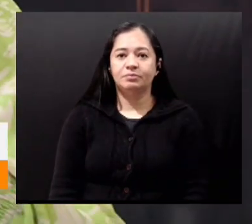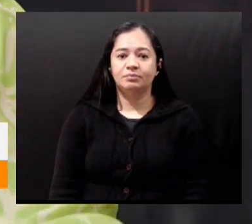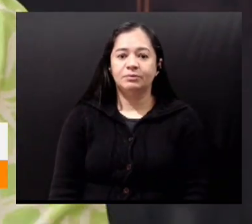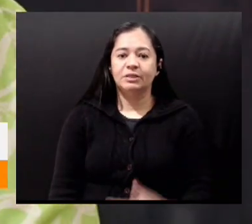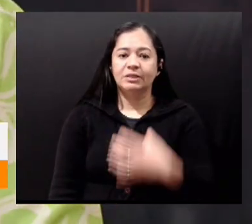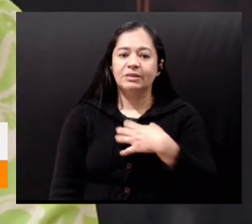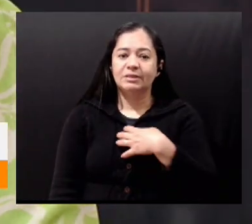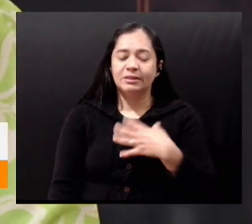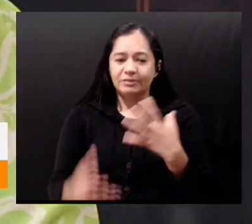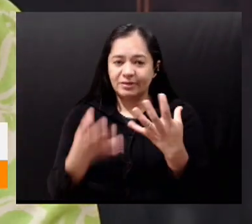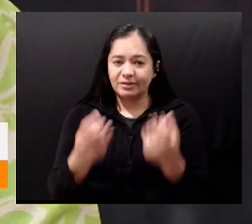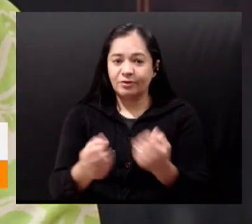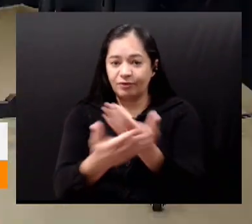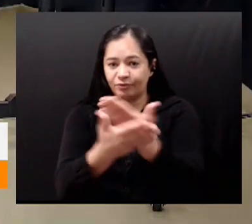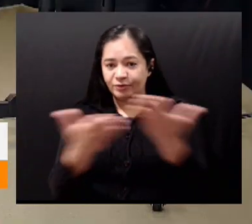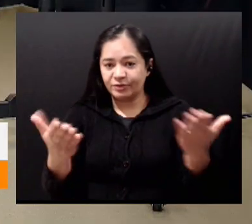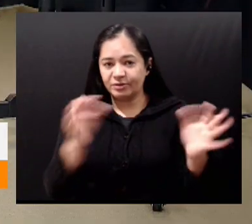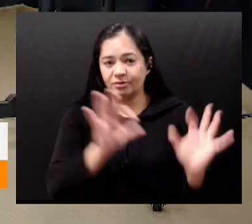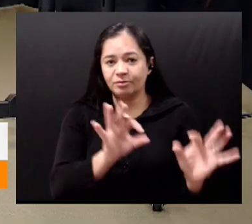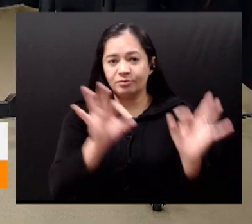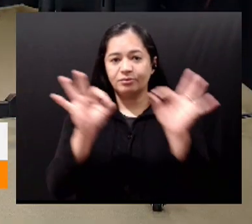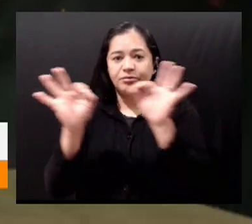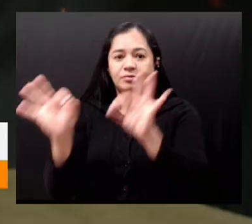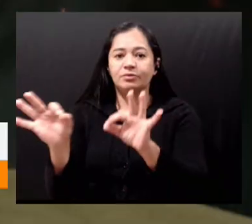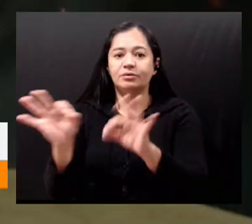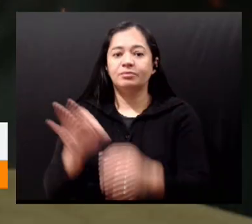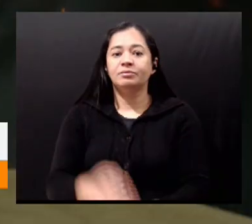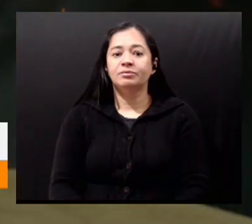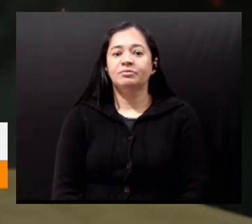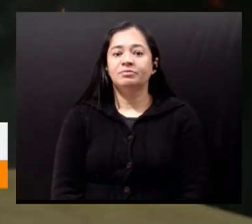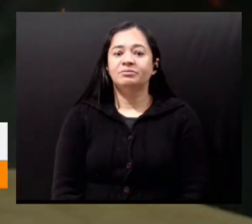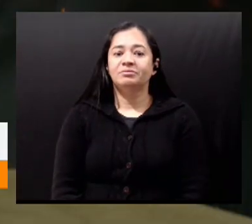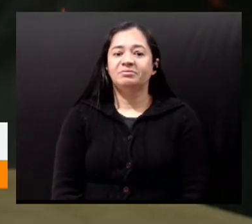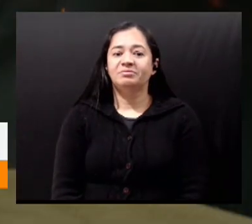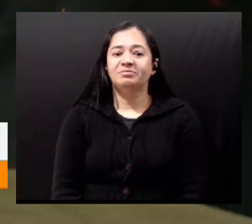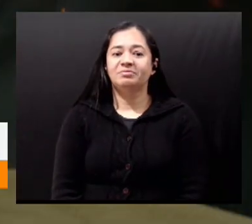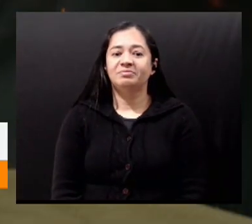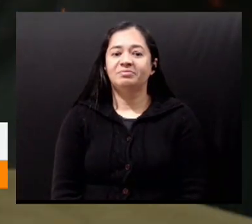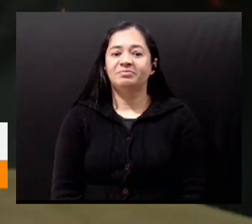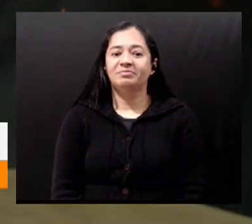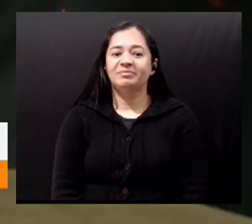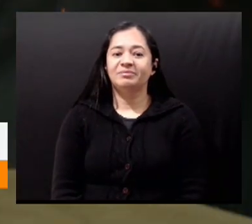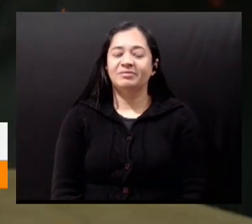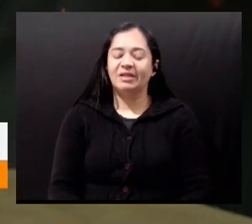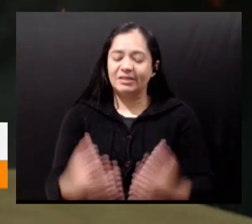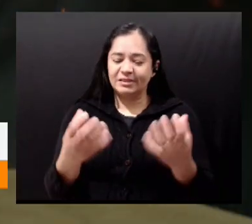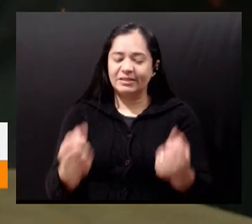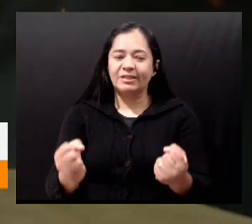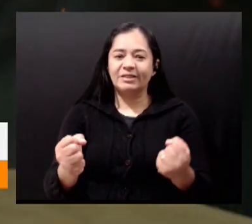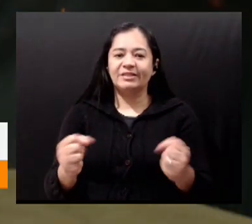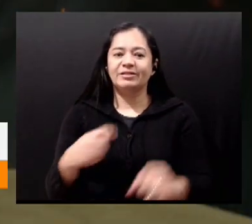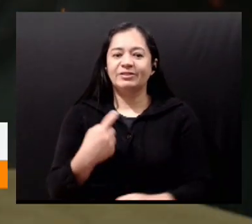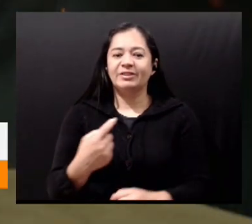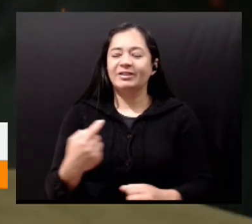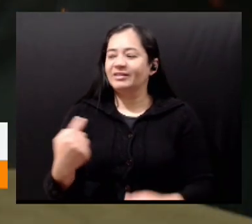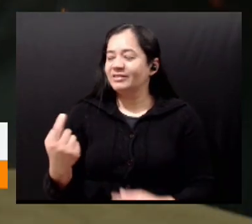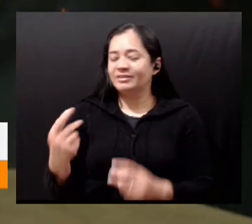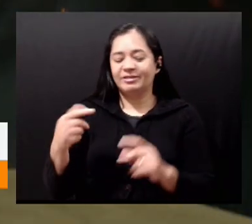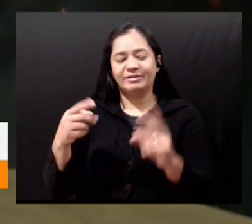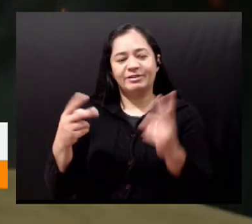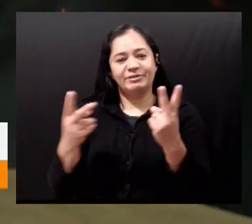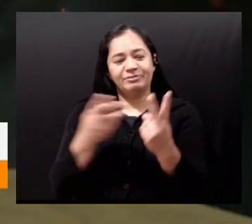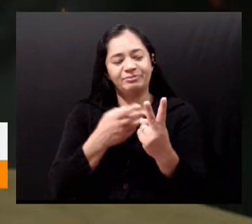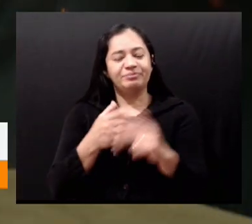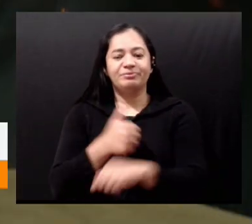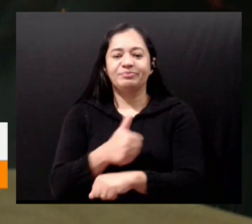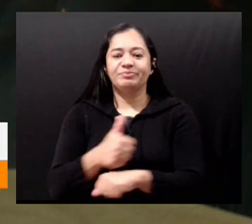vocês que estão nos assistindo. Muito bem, né, receba o acolhimento das nossas profissionais aqui, e é